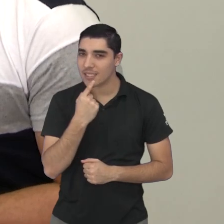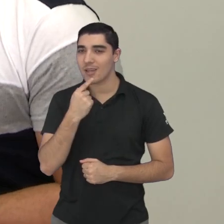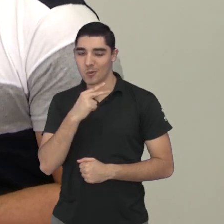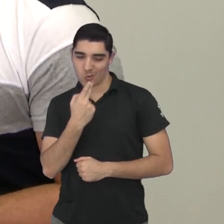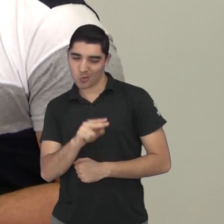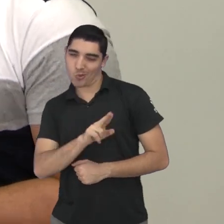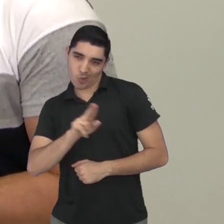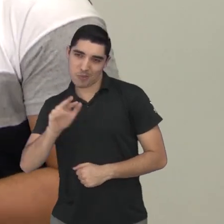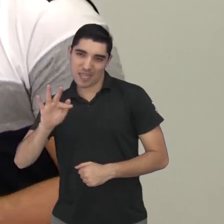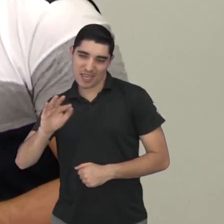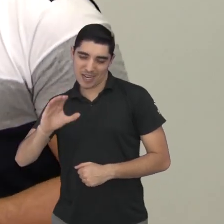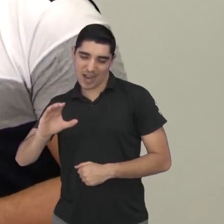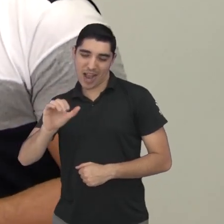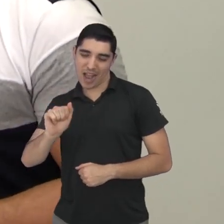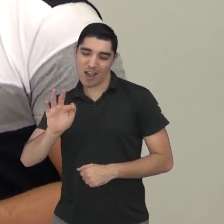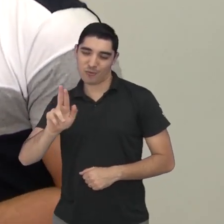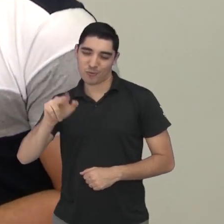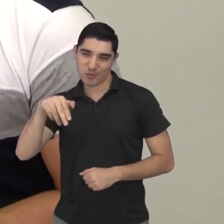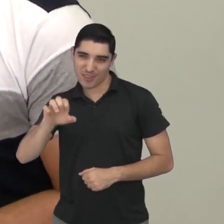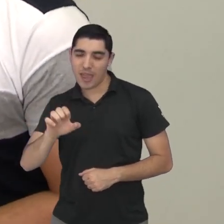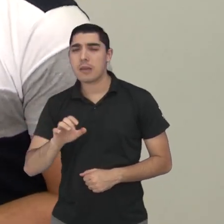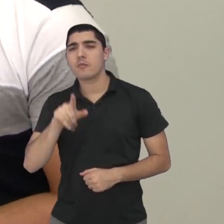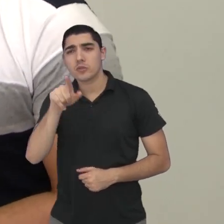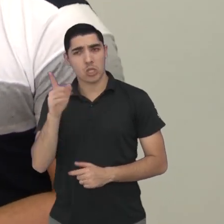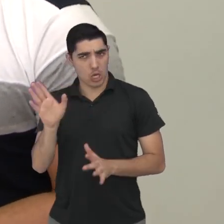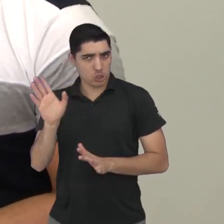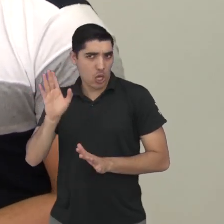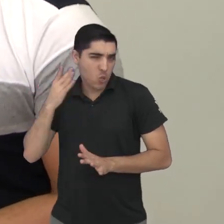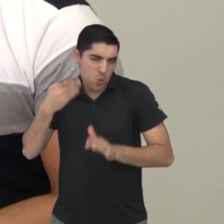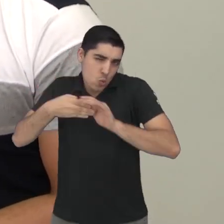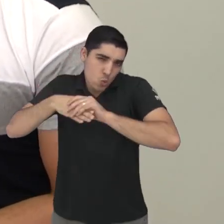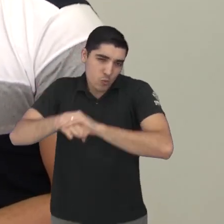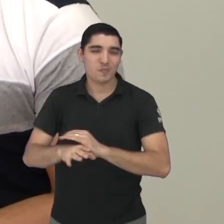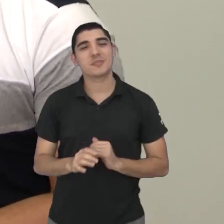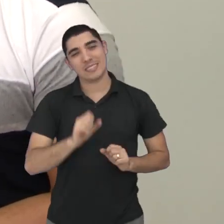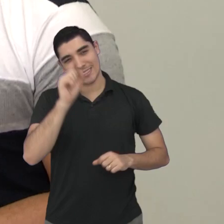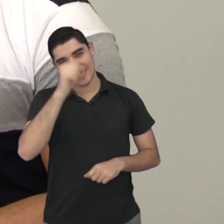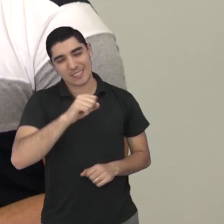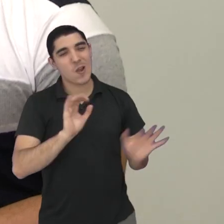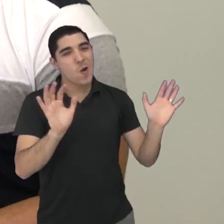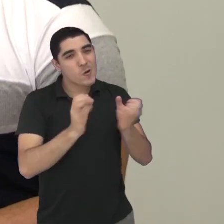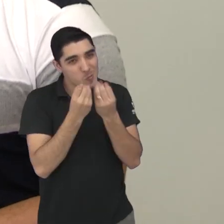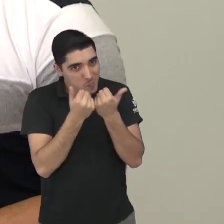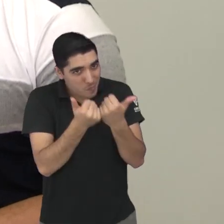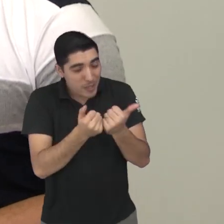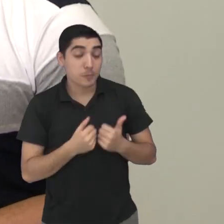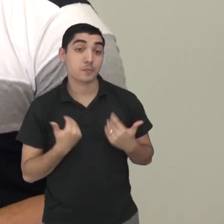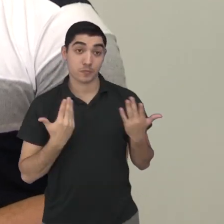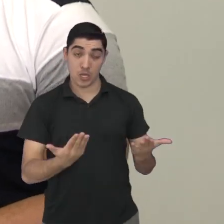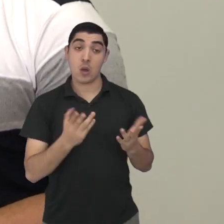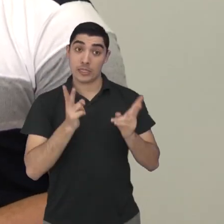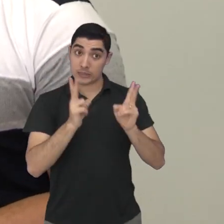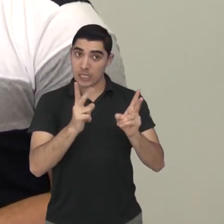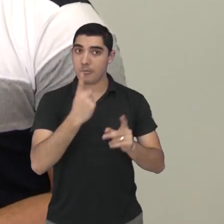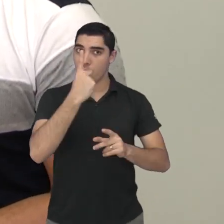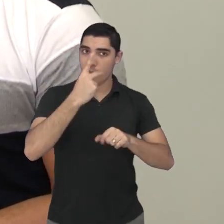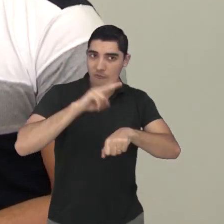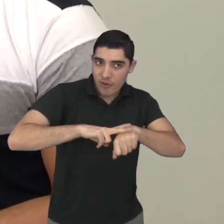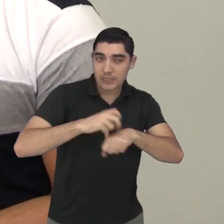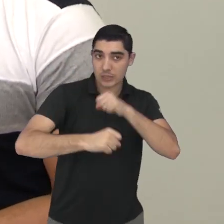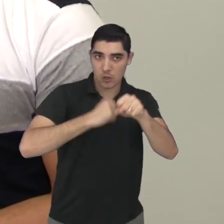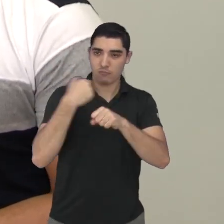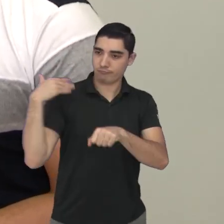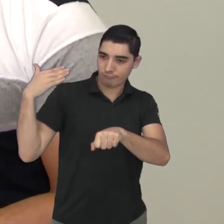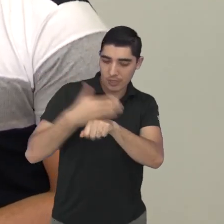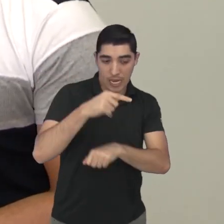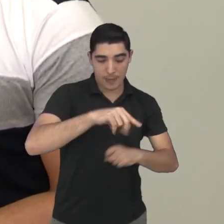Cafuné, que isso virou uma coisa corriqueira para vocês, né? Sim, olá, tudo bem? A cada ano a gente vem aqui com a doutora